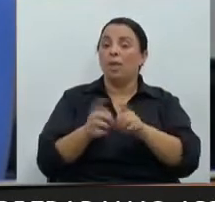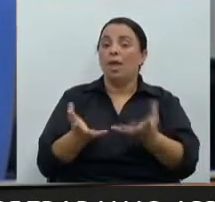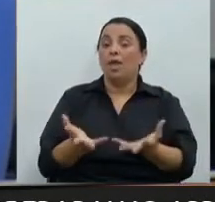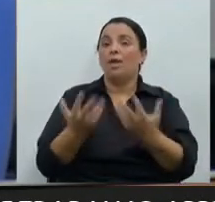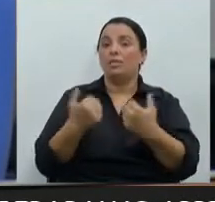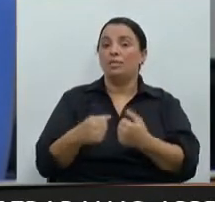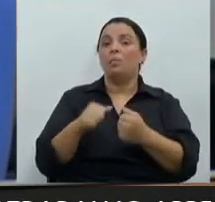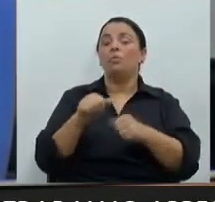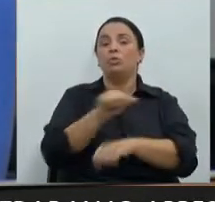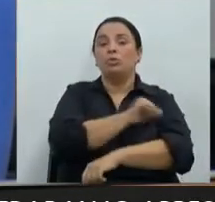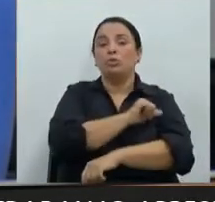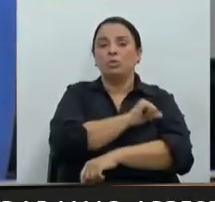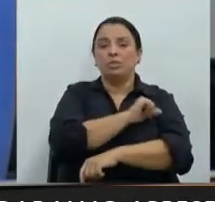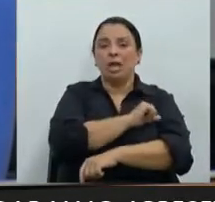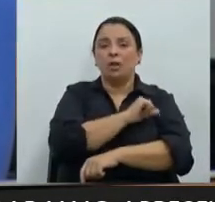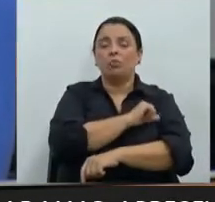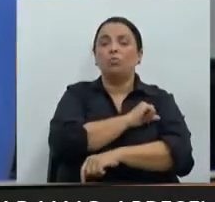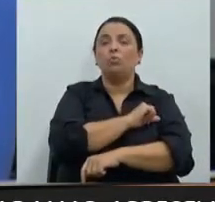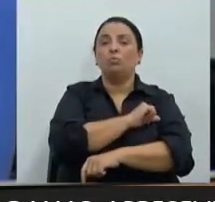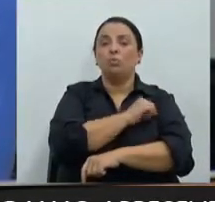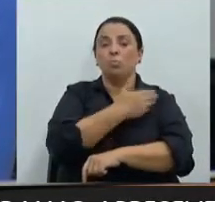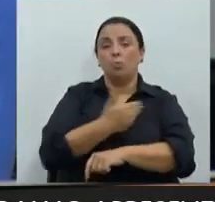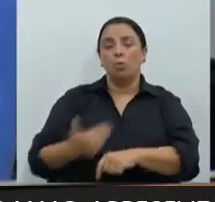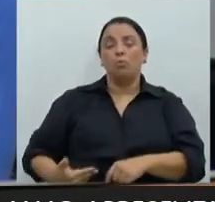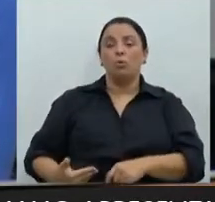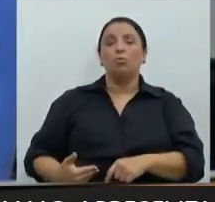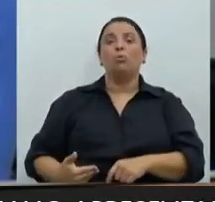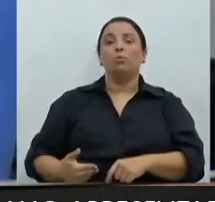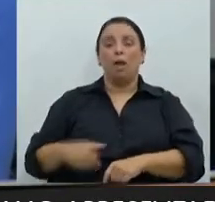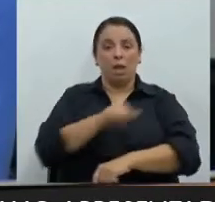estudantes públicos da educação especial. Nós temos